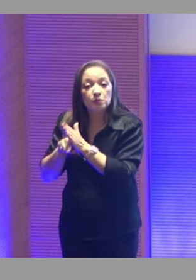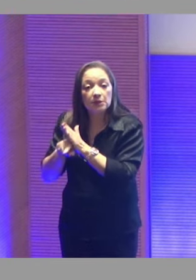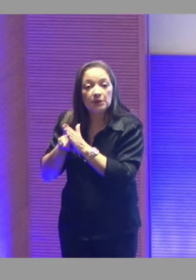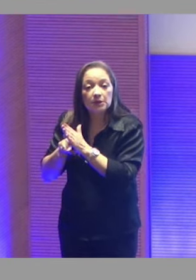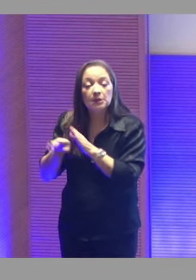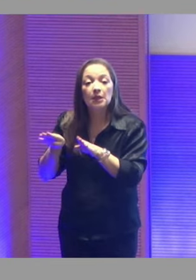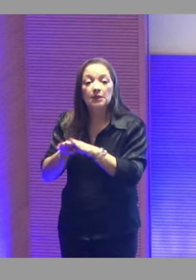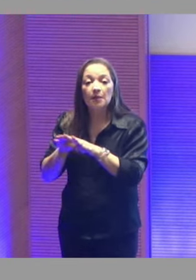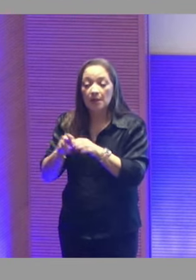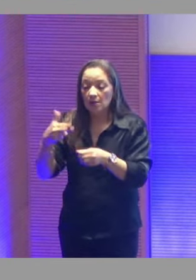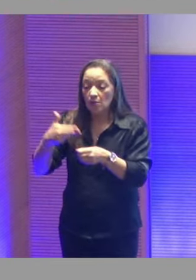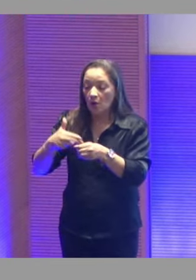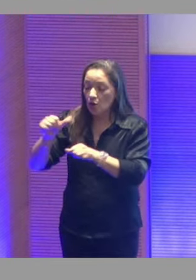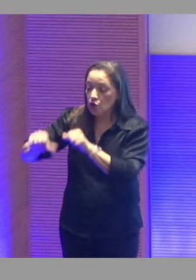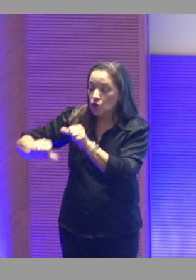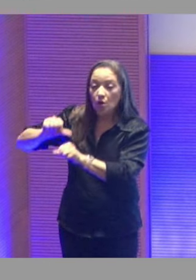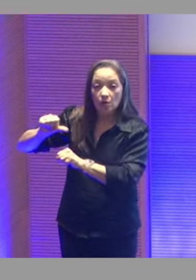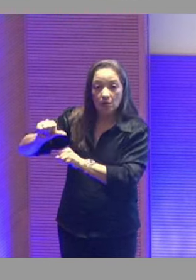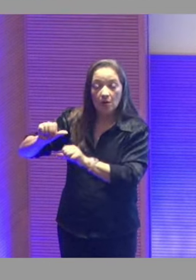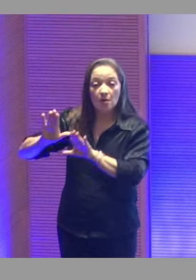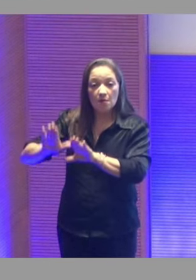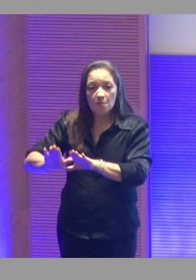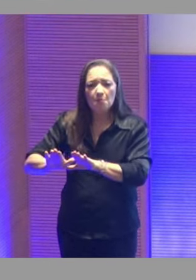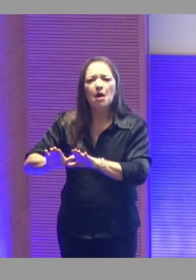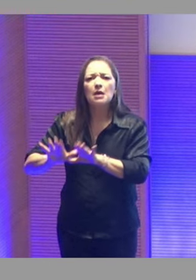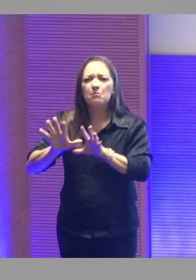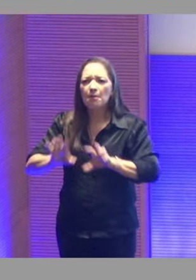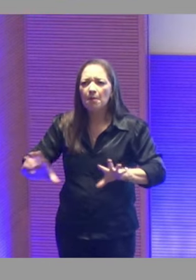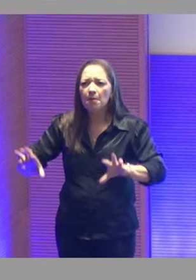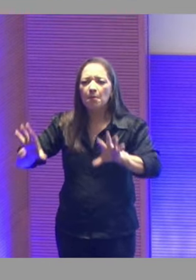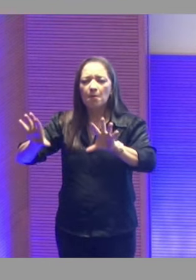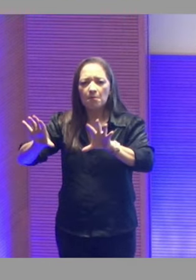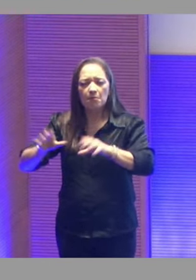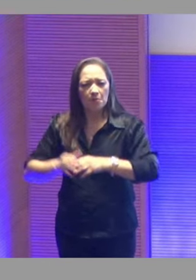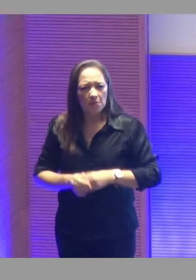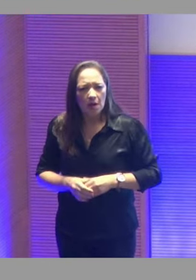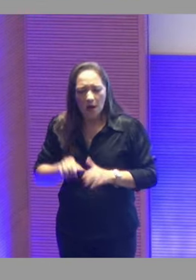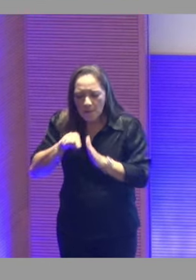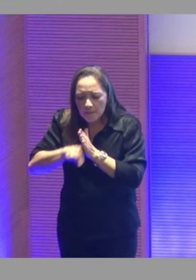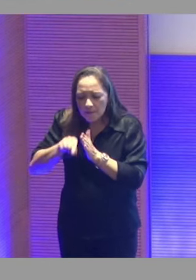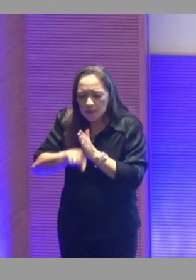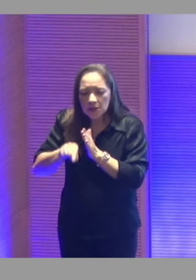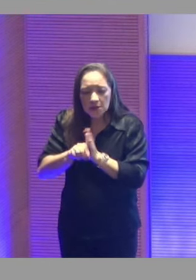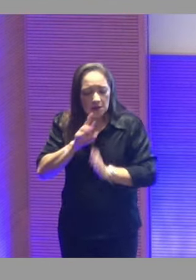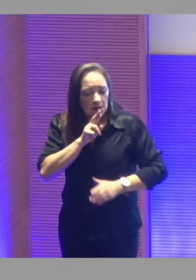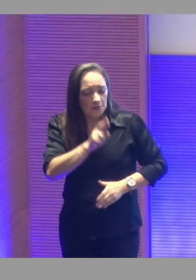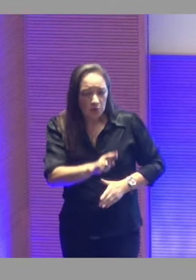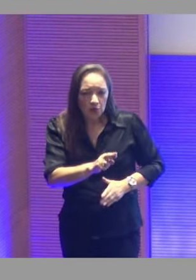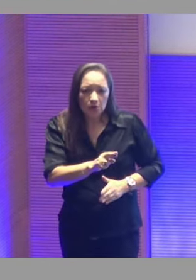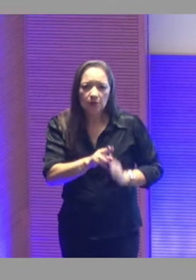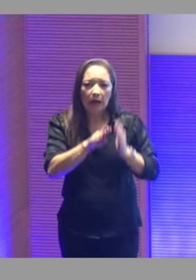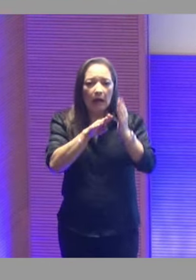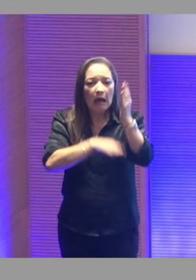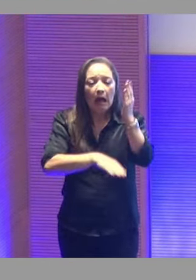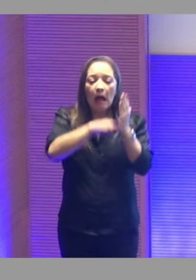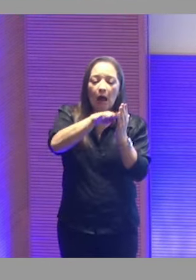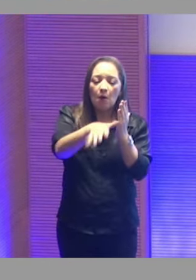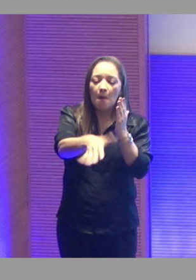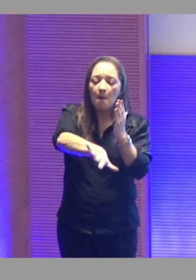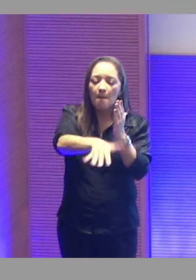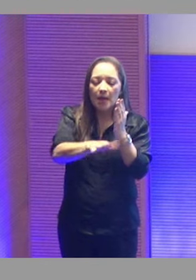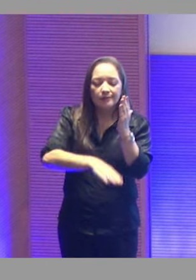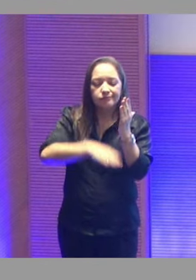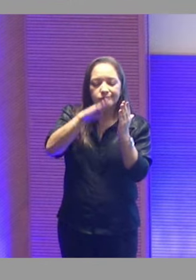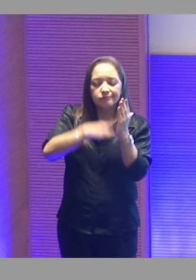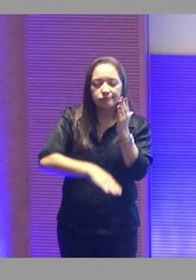combustíveis mas todas as opções bastante respondidas pelos membros ali em alto ou médio nível estão sendo endereçadas de alguma